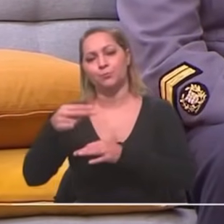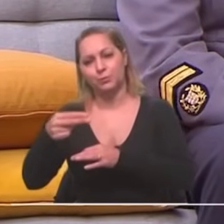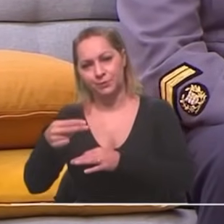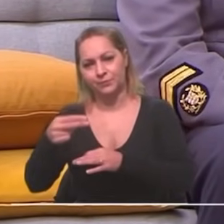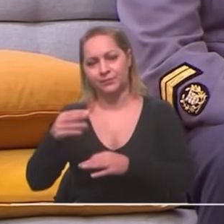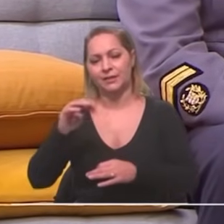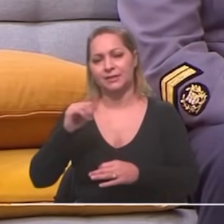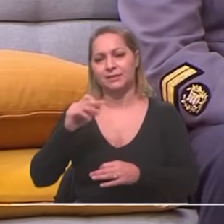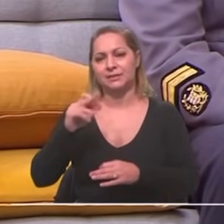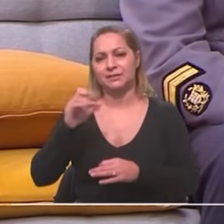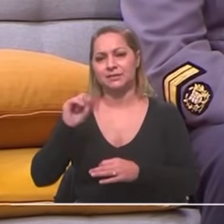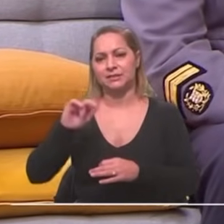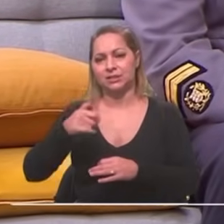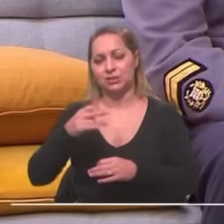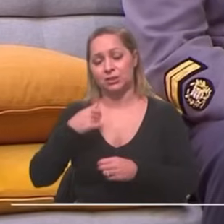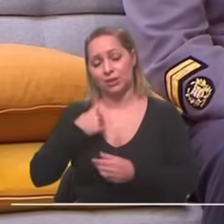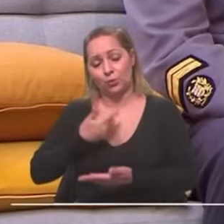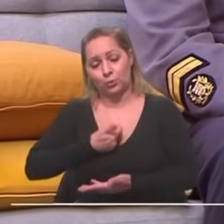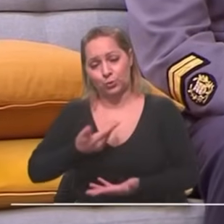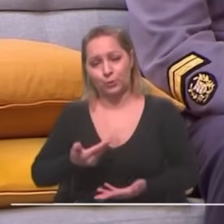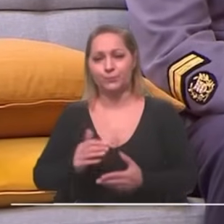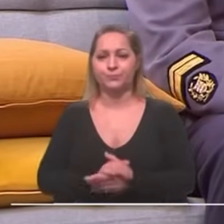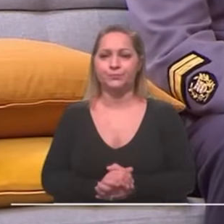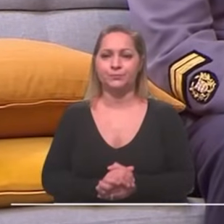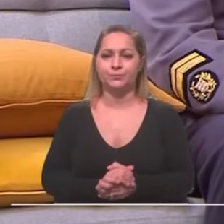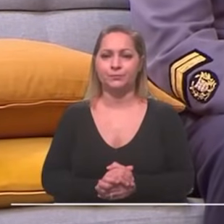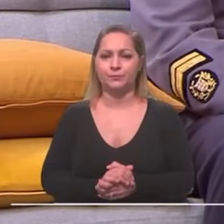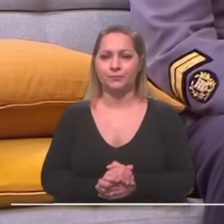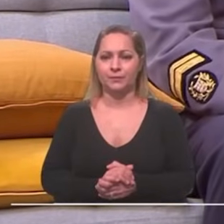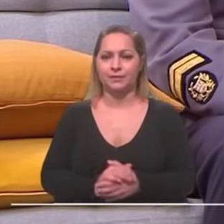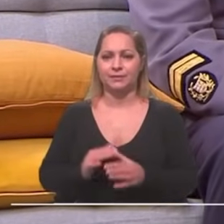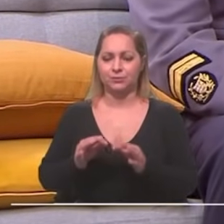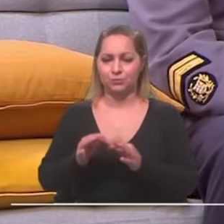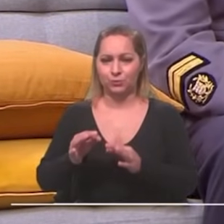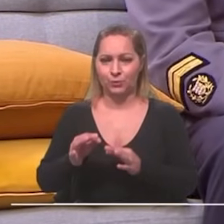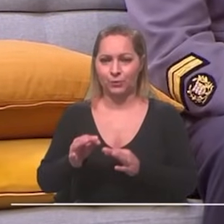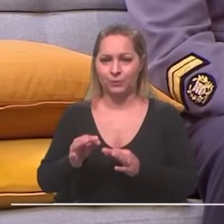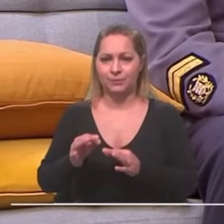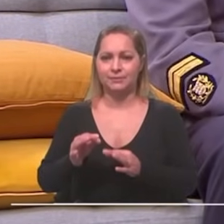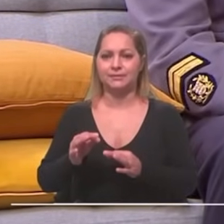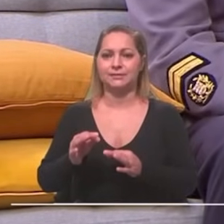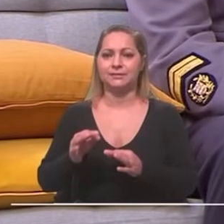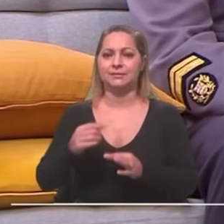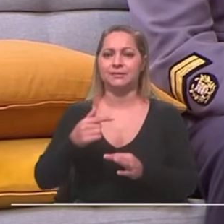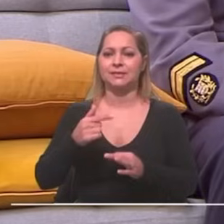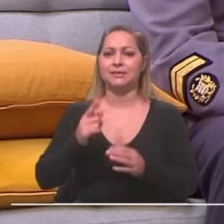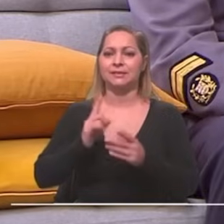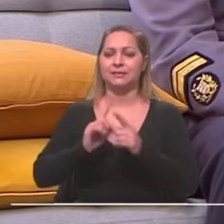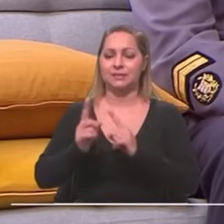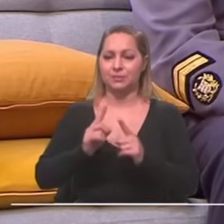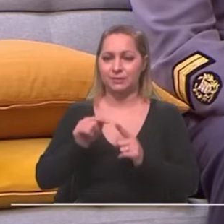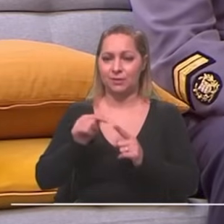para a classe de sargentos, que é onde eu me encontro agora. E depois fui sargento e sou sargento de transmissões, não é? Com muito